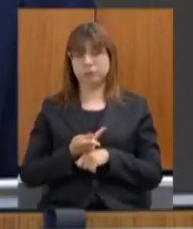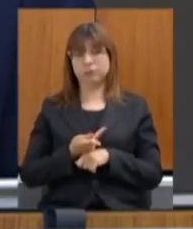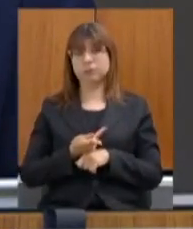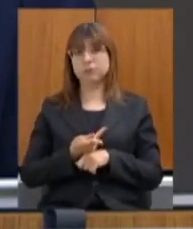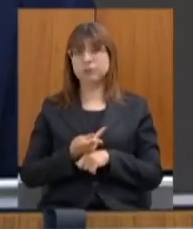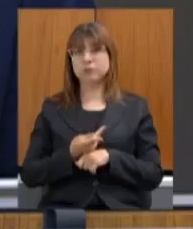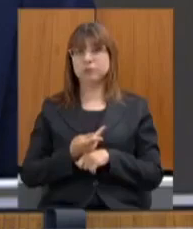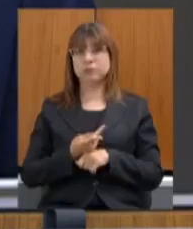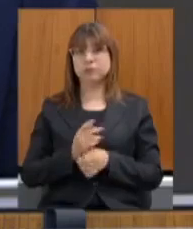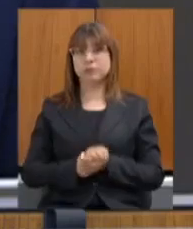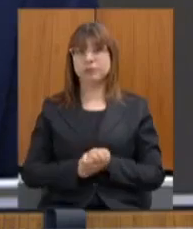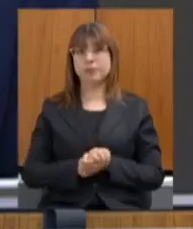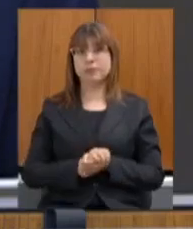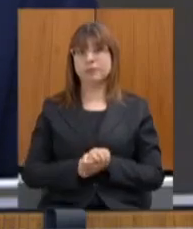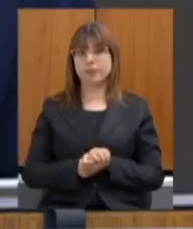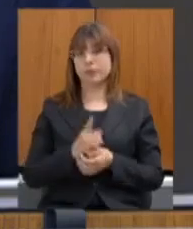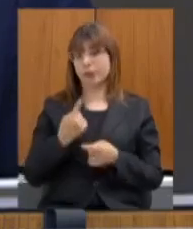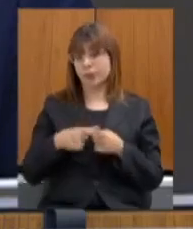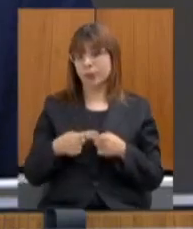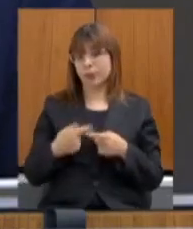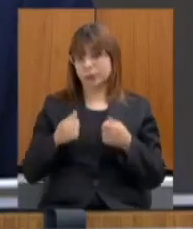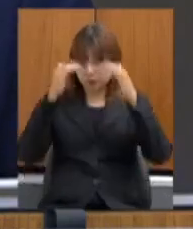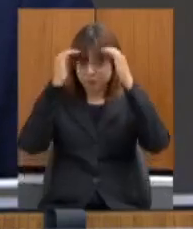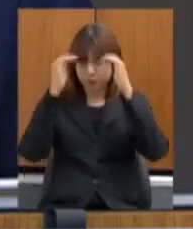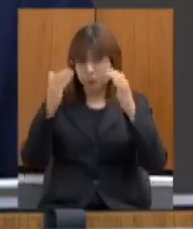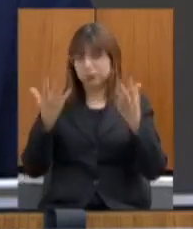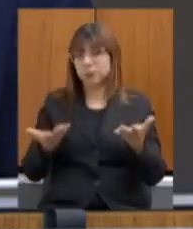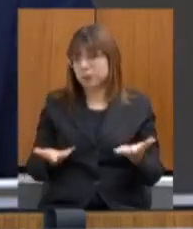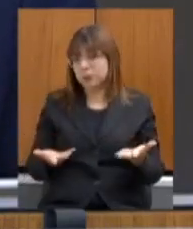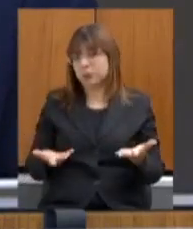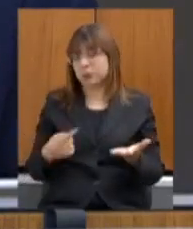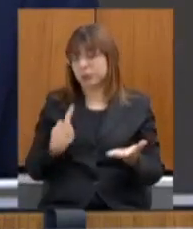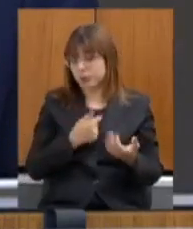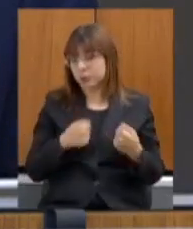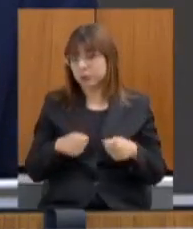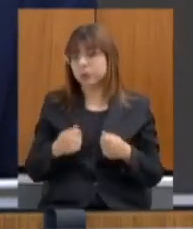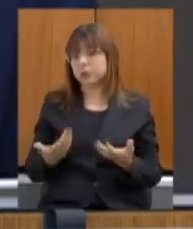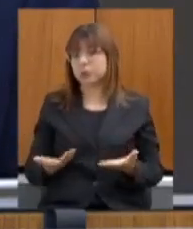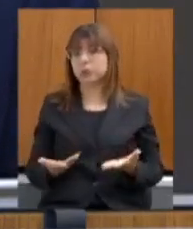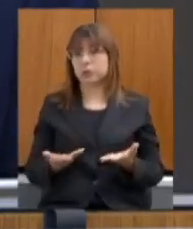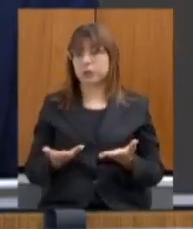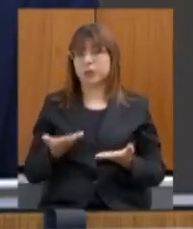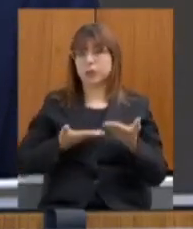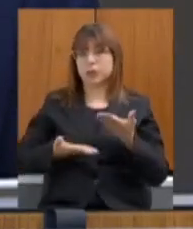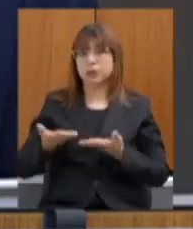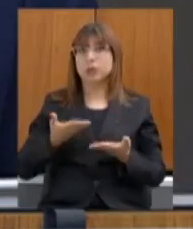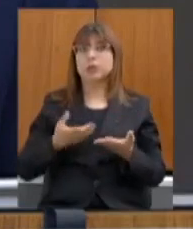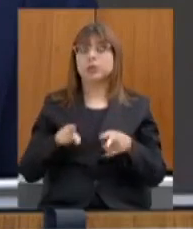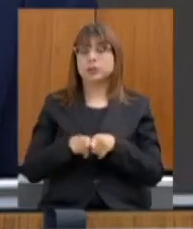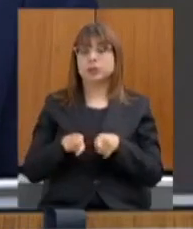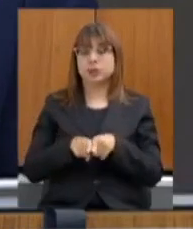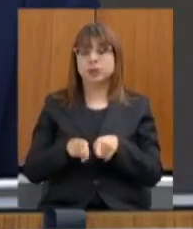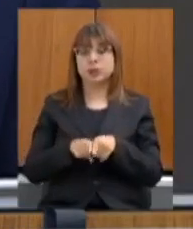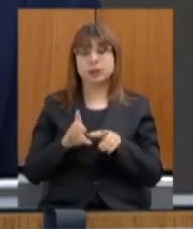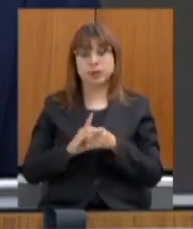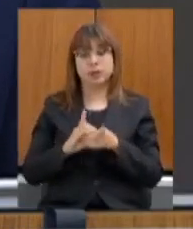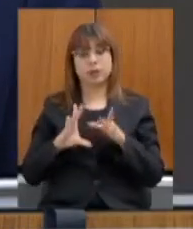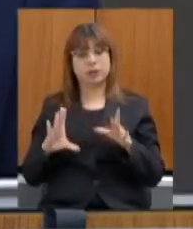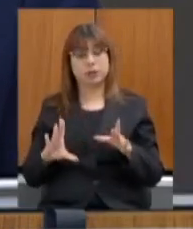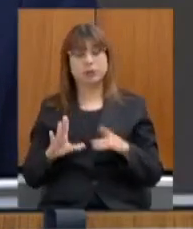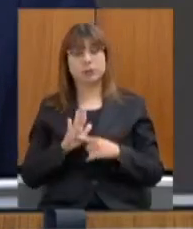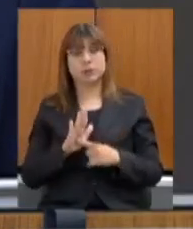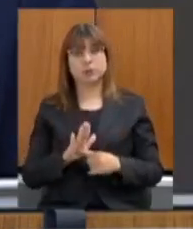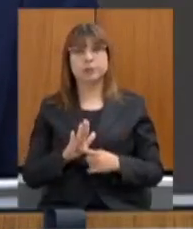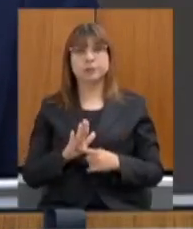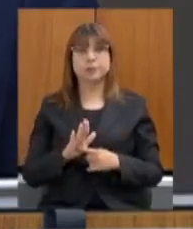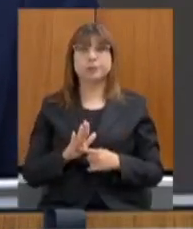de civilidade. Nós precisamos de discutir, nós precisamos de dialogar e, democraticamente, apresentar situações e, já